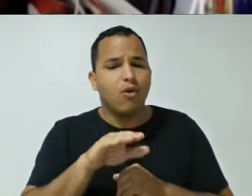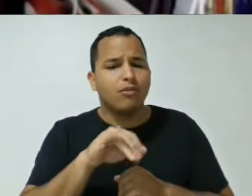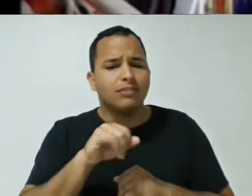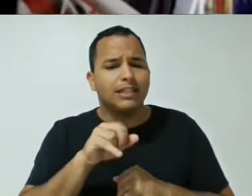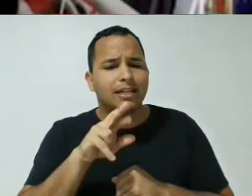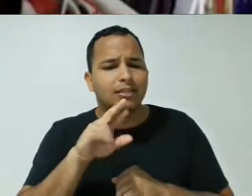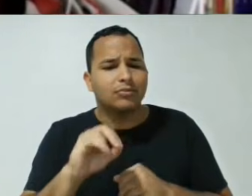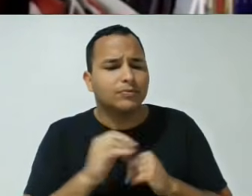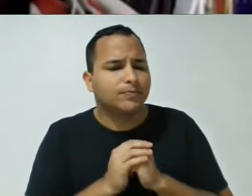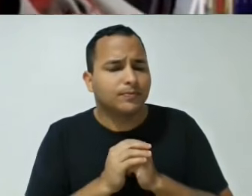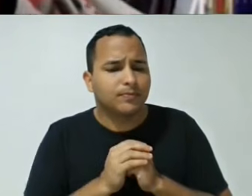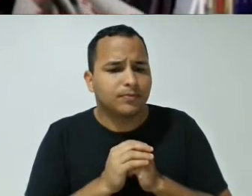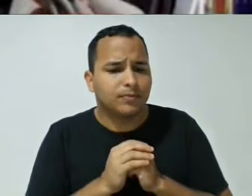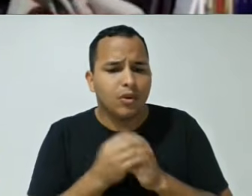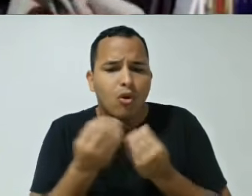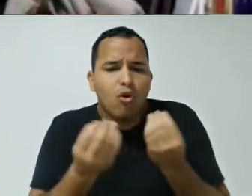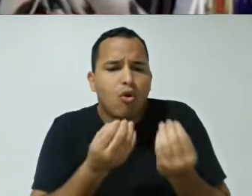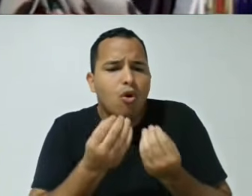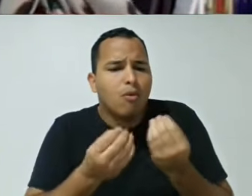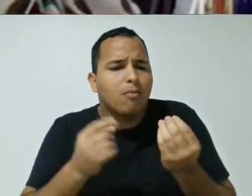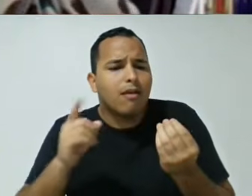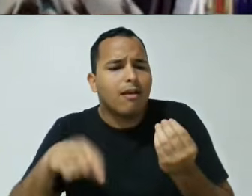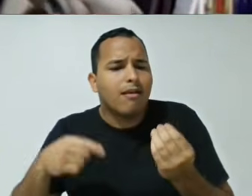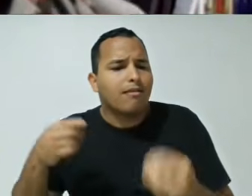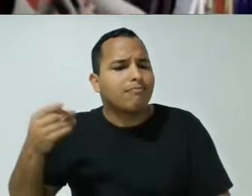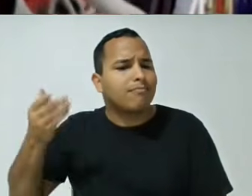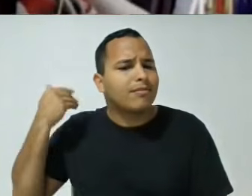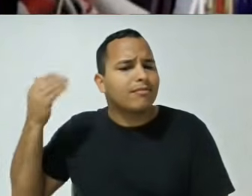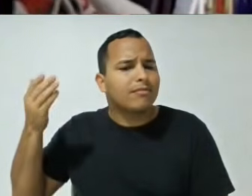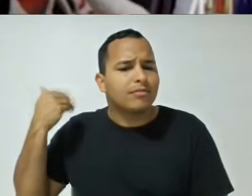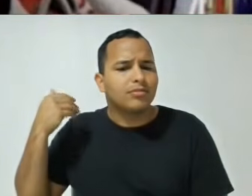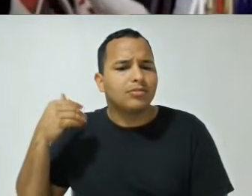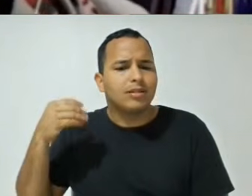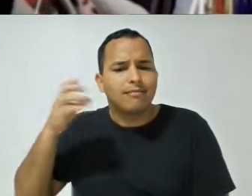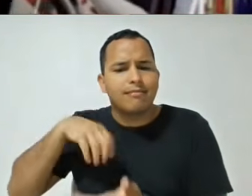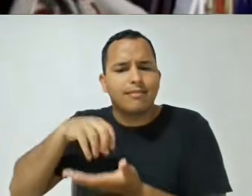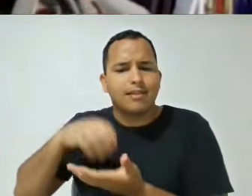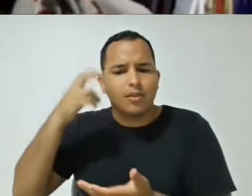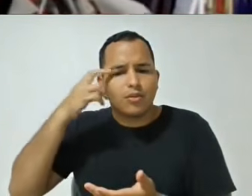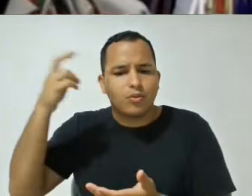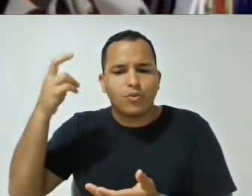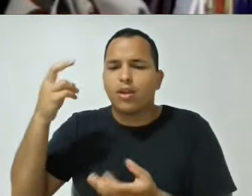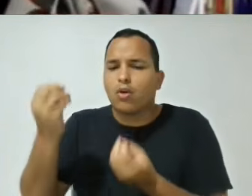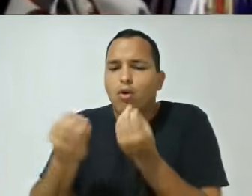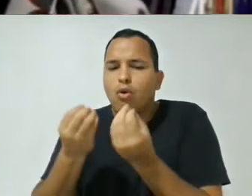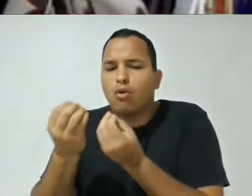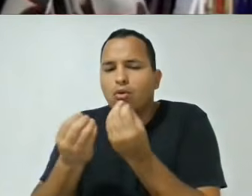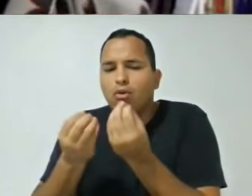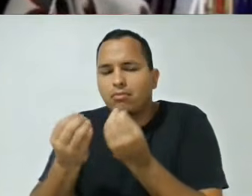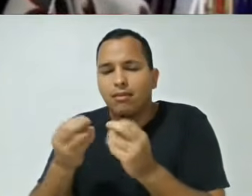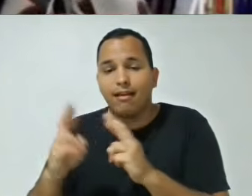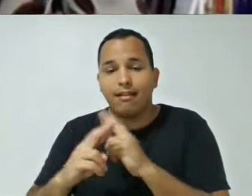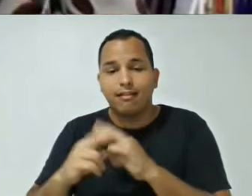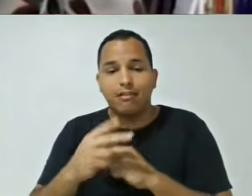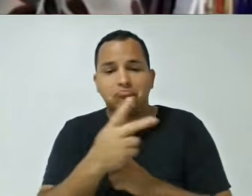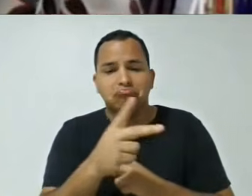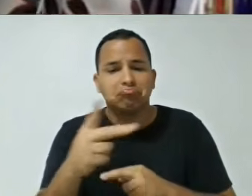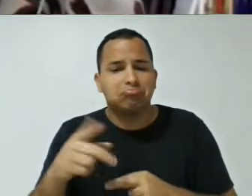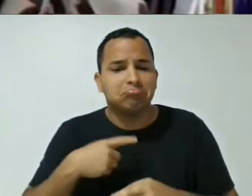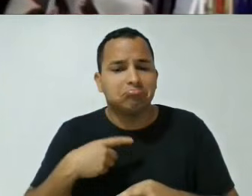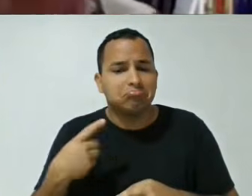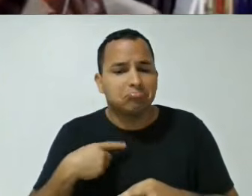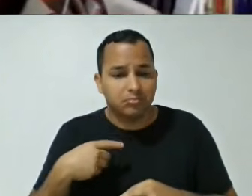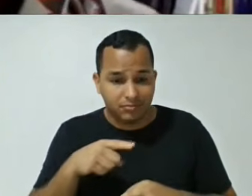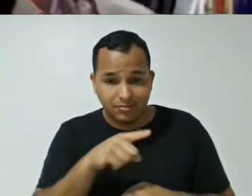que era o trabalho em equipe dentro do Centro Cultural? A relação que vocês tinham na época que você esteve, ainda